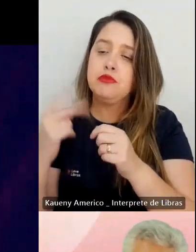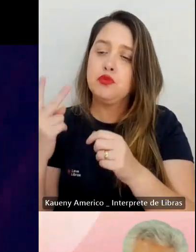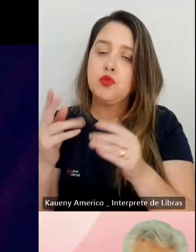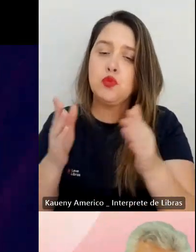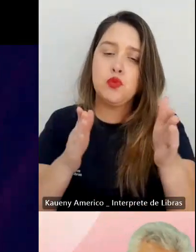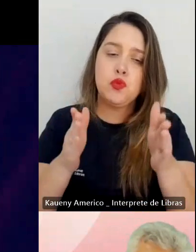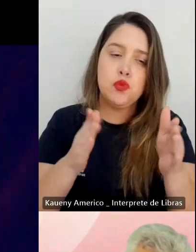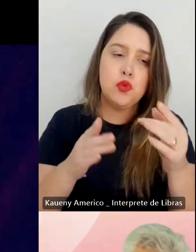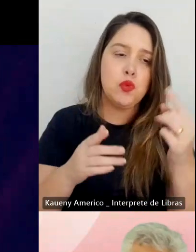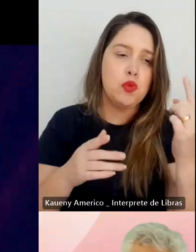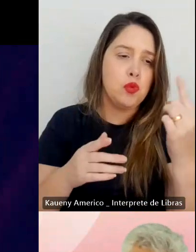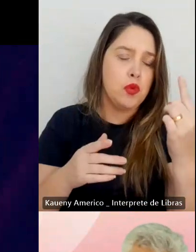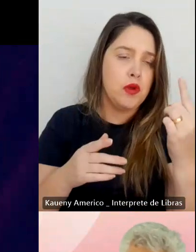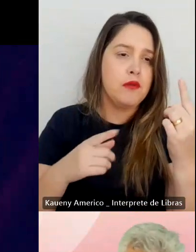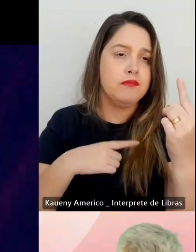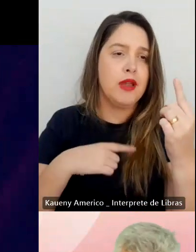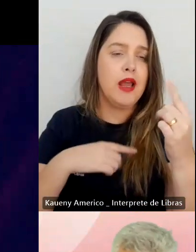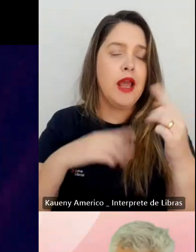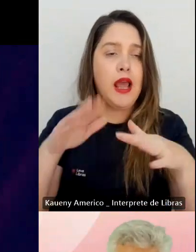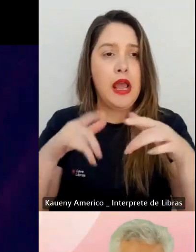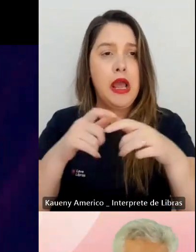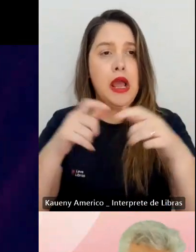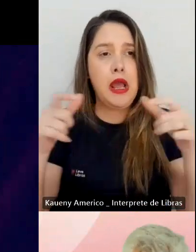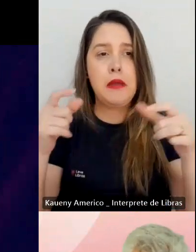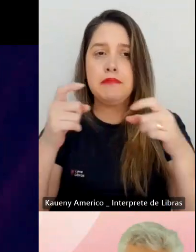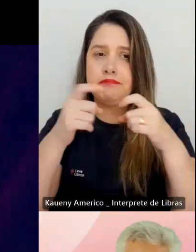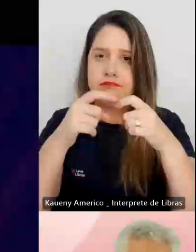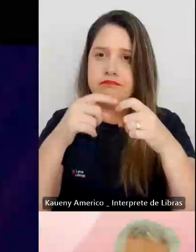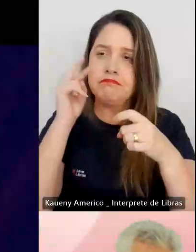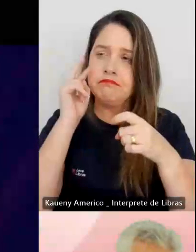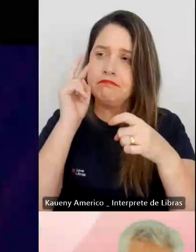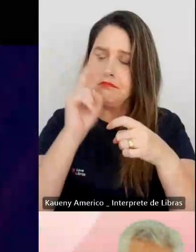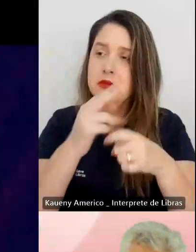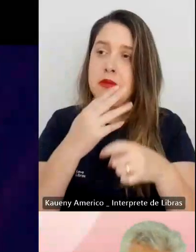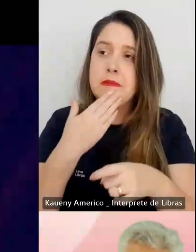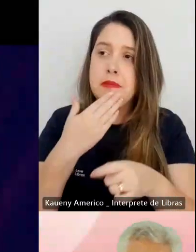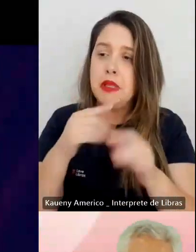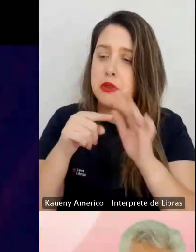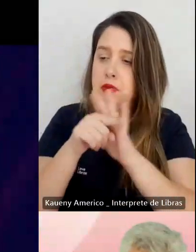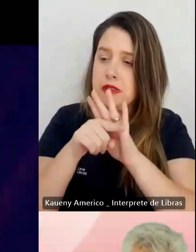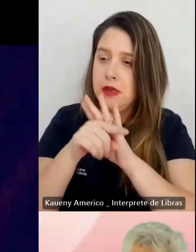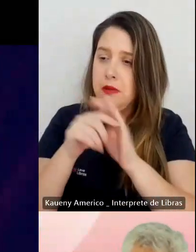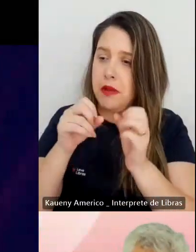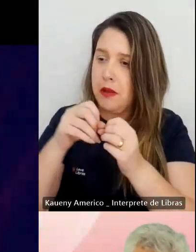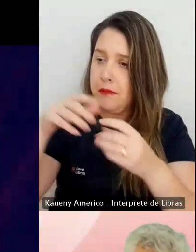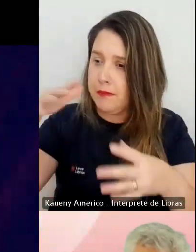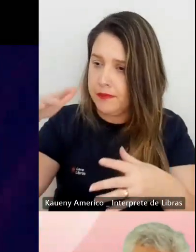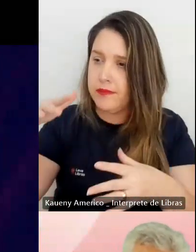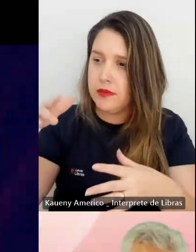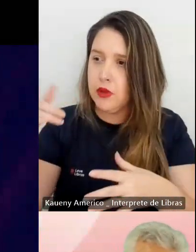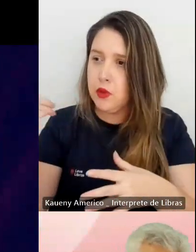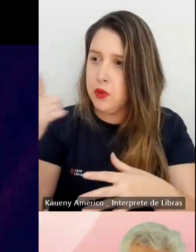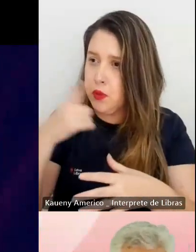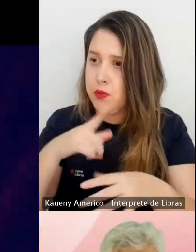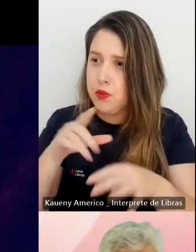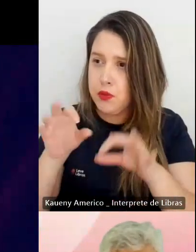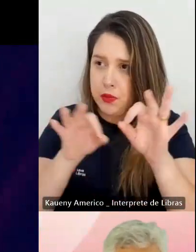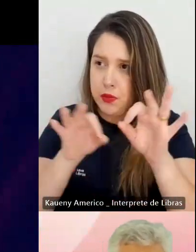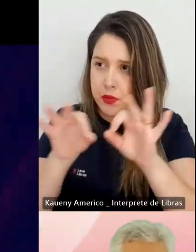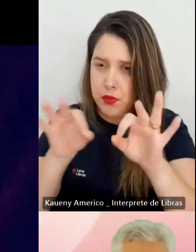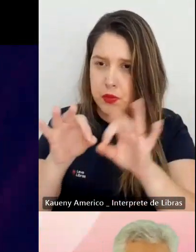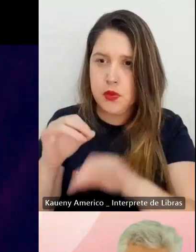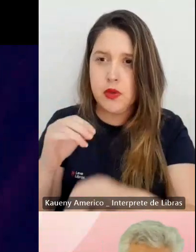a maioria dos médicos a gente consegue ver, então você pede um exame, aparece alguma alteração e você consegue resolver, e uma é uma parte que